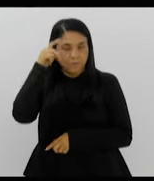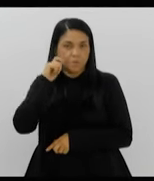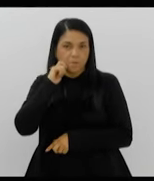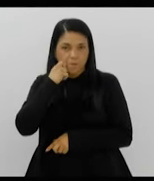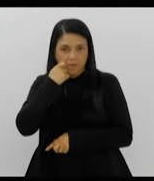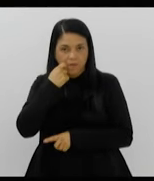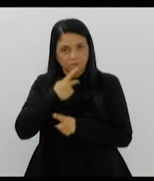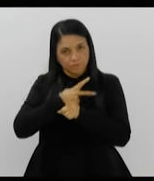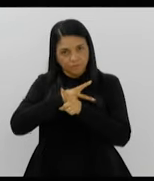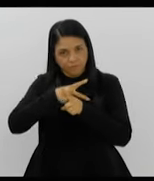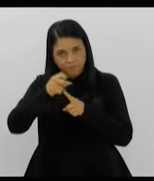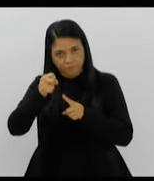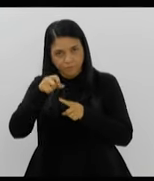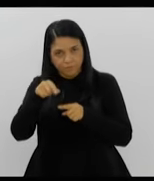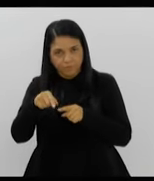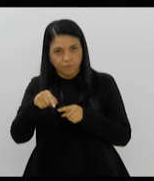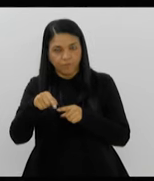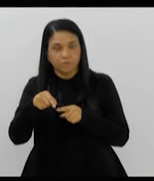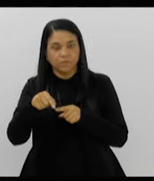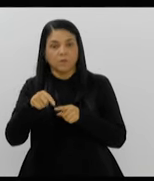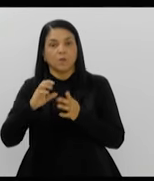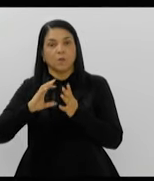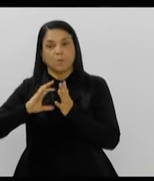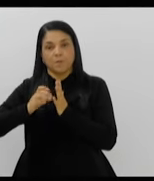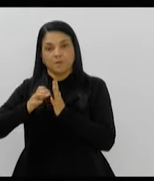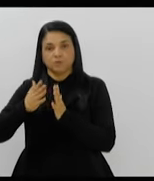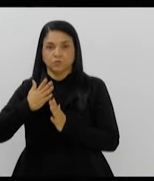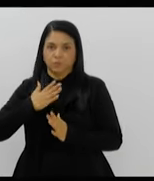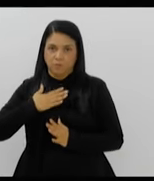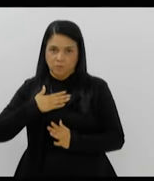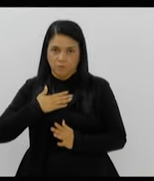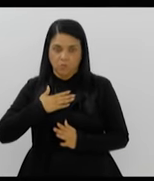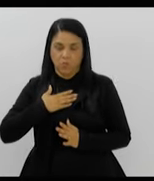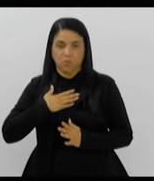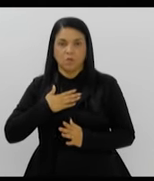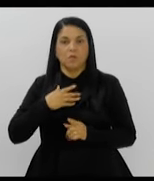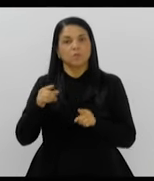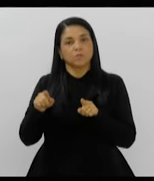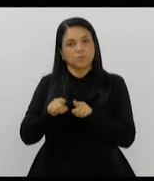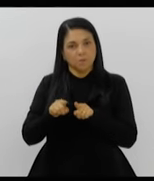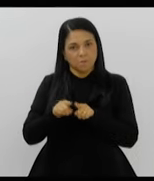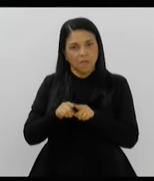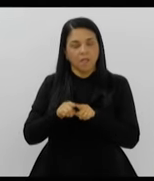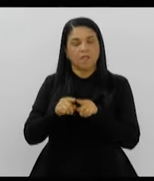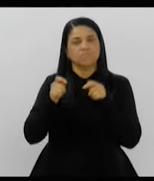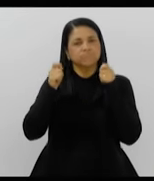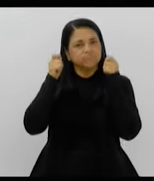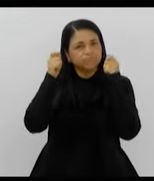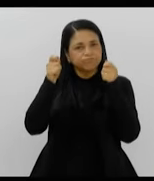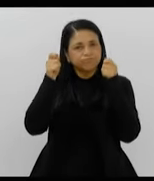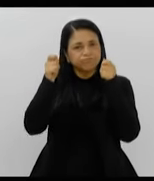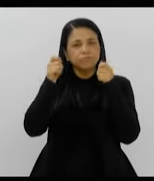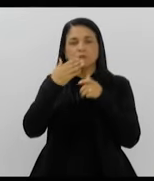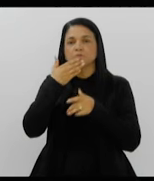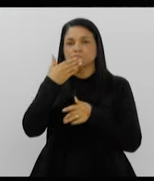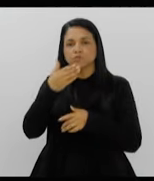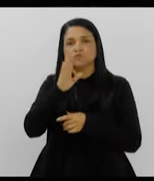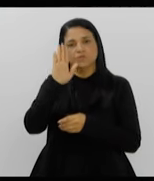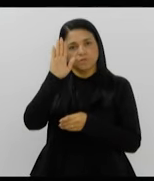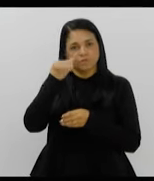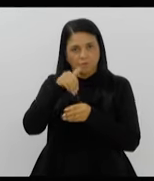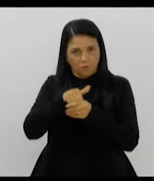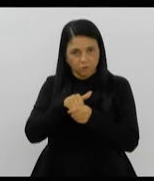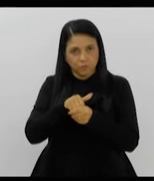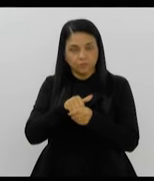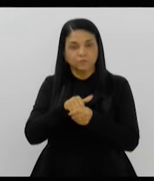Paes, do nosso partido, a quem eu também fiz campanha e pedi votos